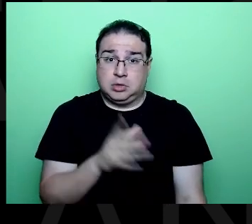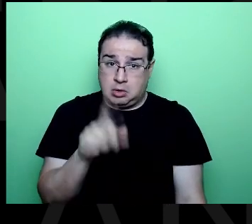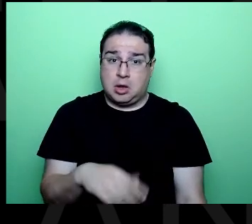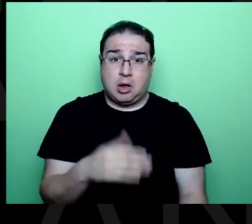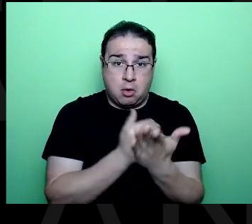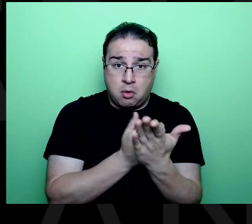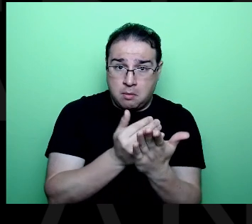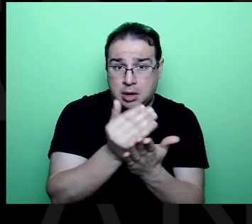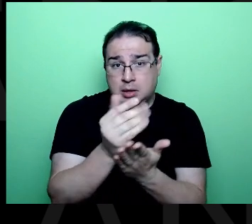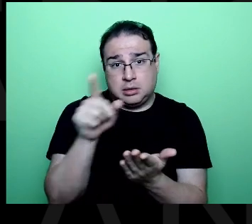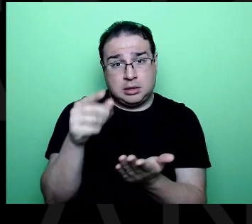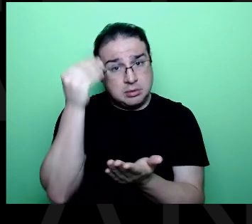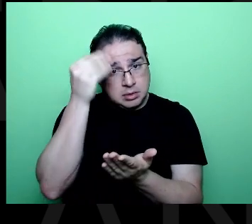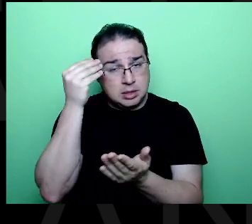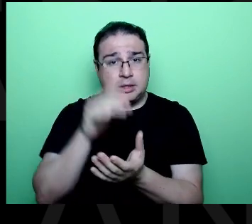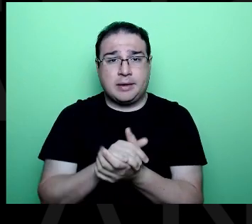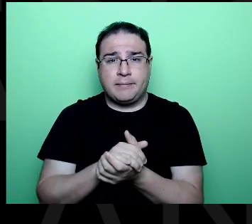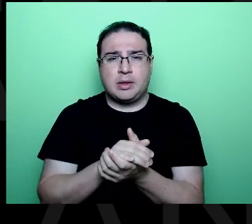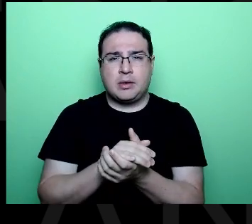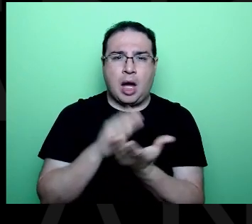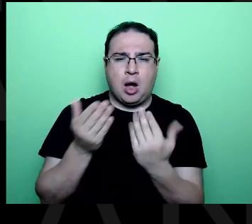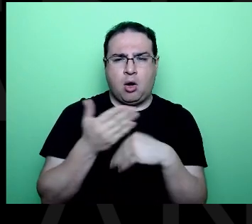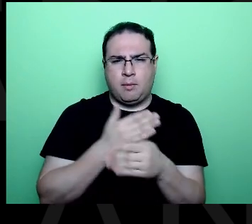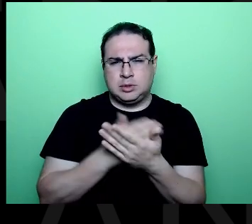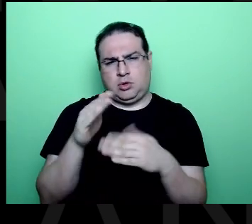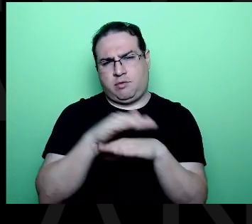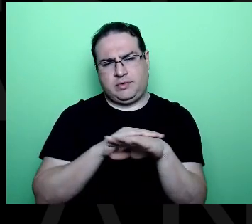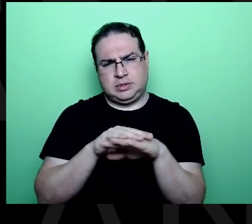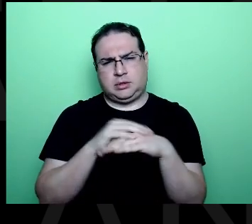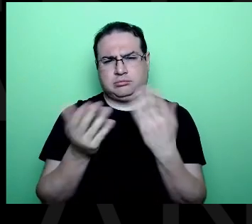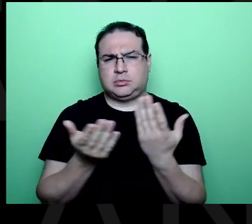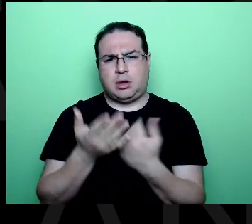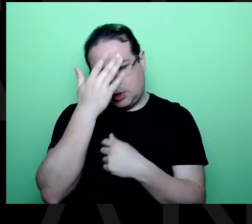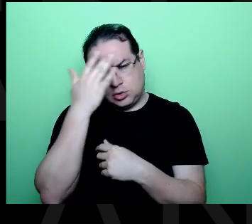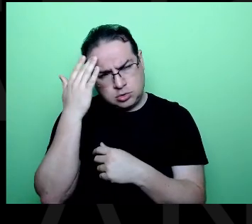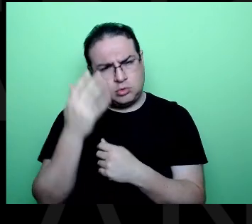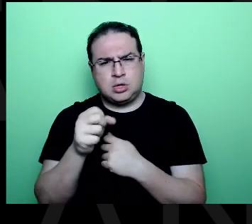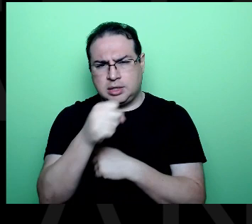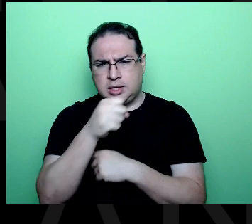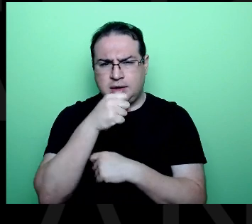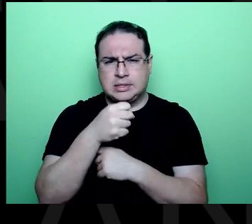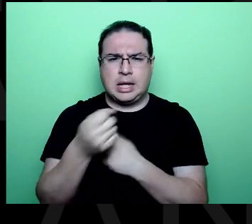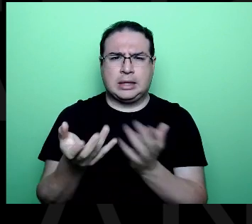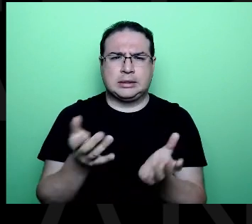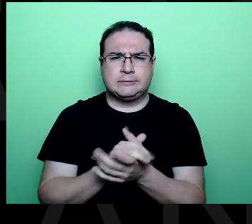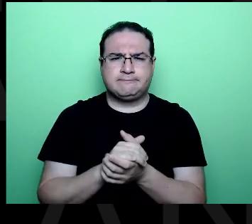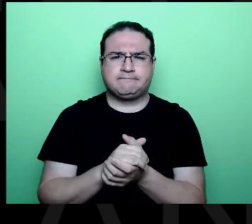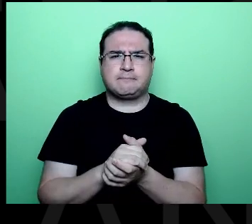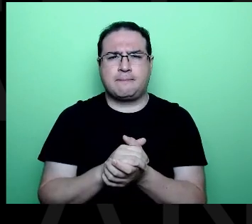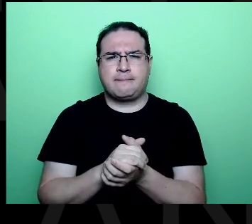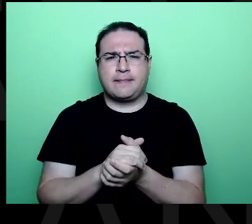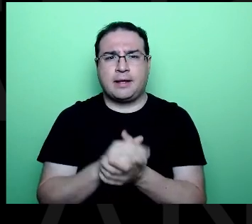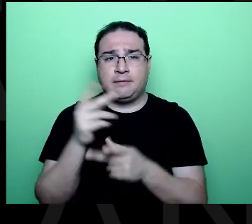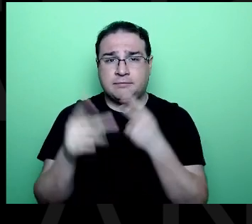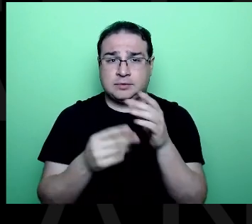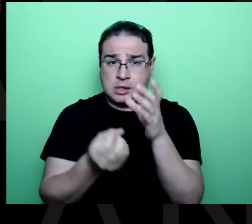né? Então, é a partir. Não é que a gente, ó, começaram a conversar. Não, a pessoa ouvida, entrevistada,